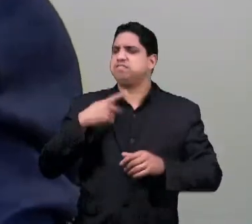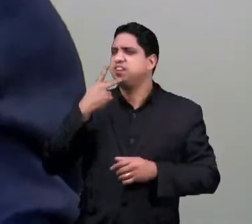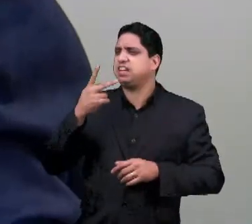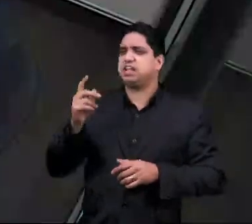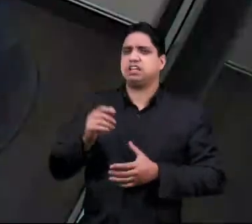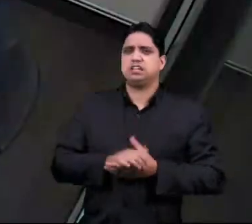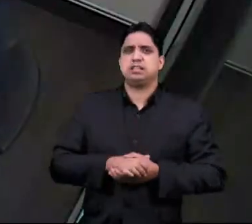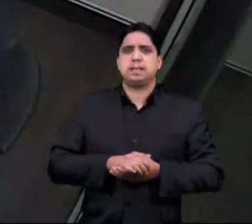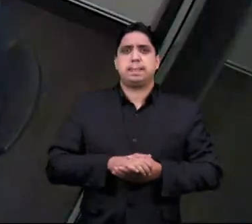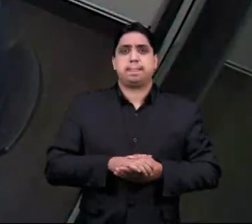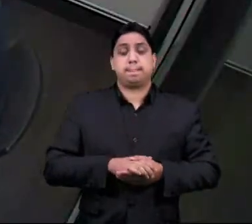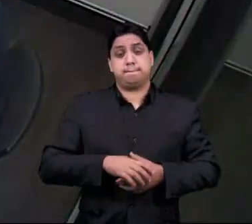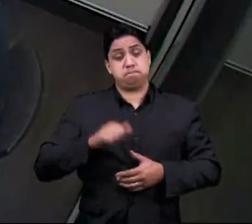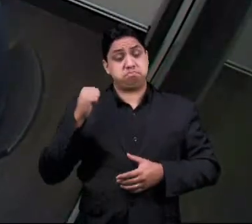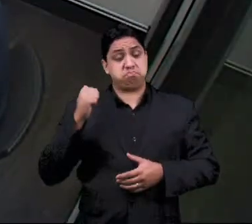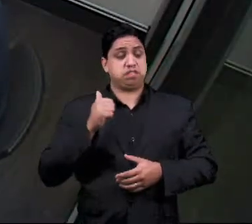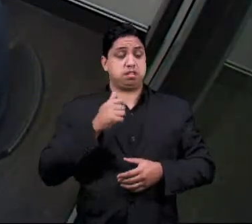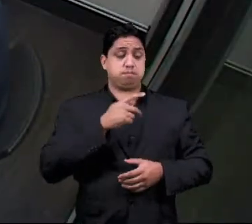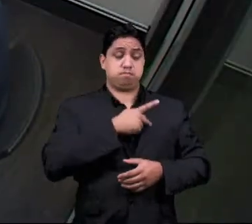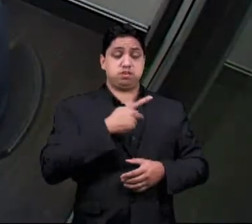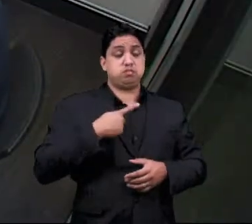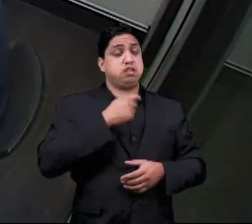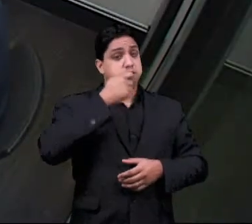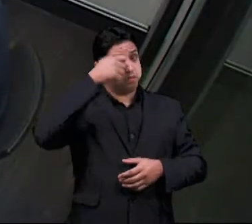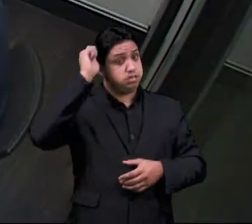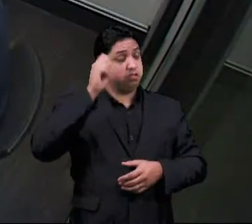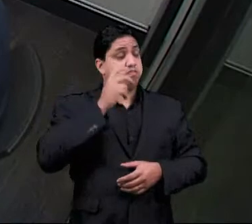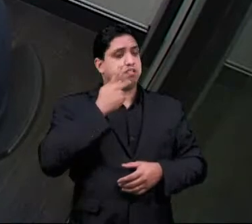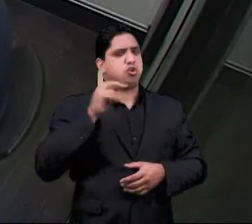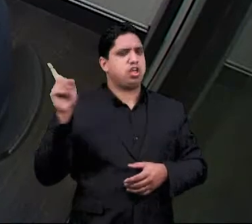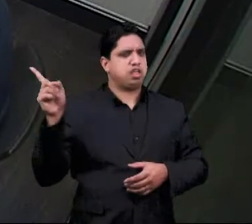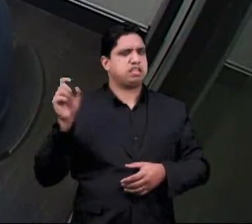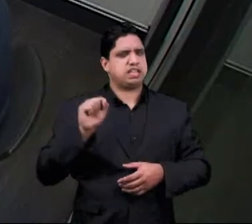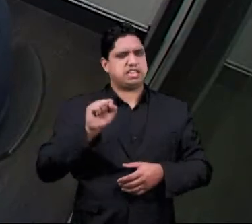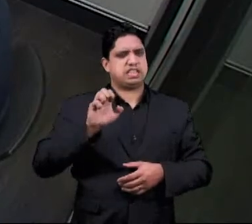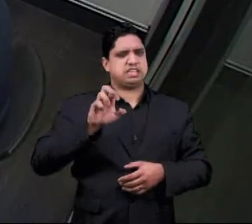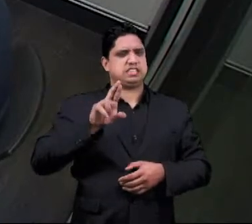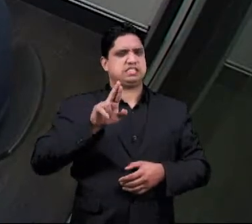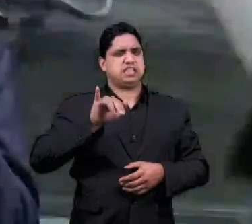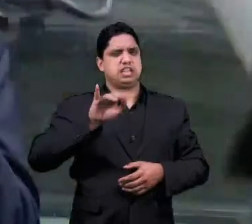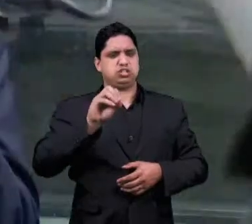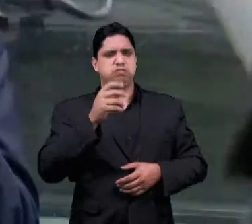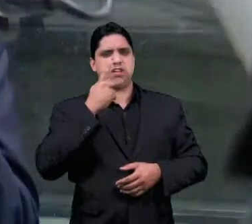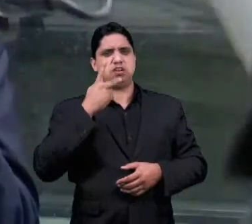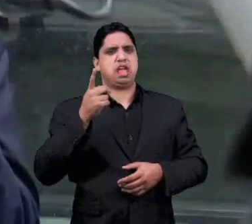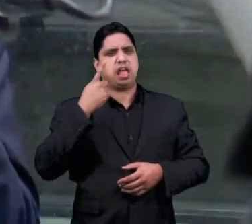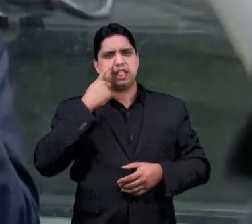isso? Isso que o Sérgio falou é muito interessante. E as pessoas dizem assim, mas o